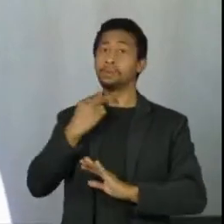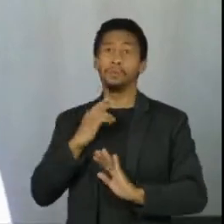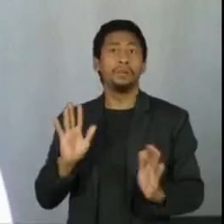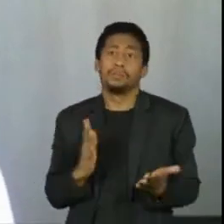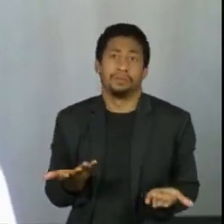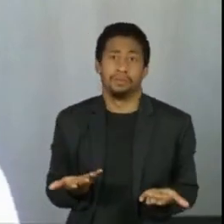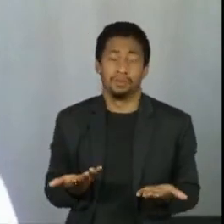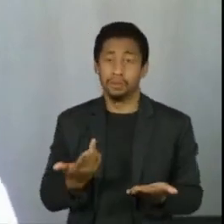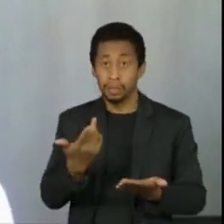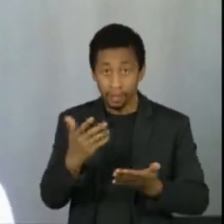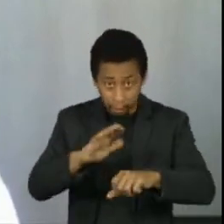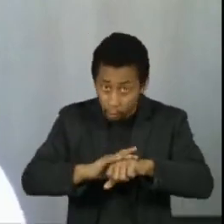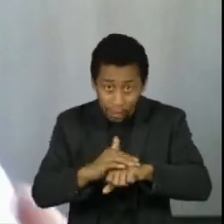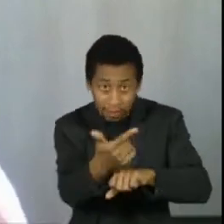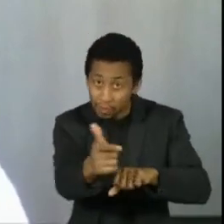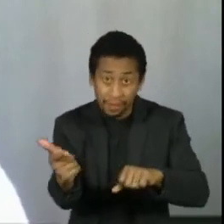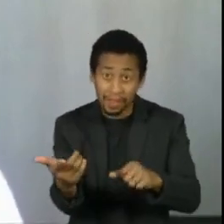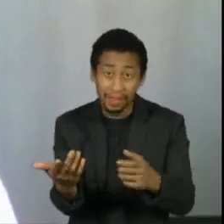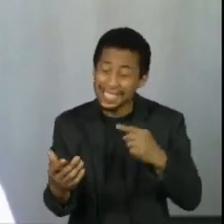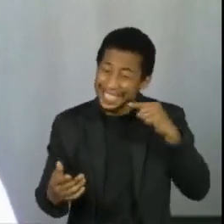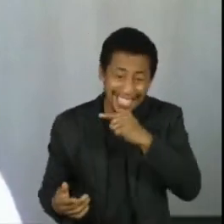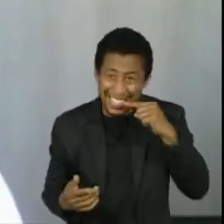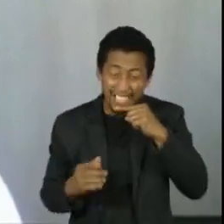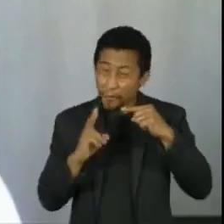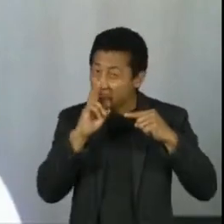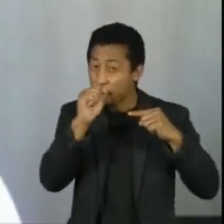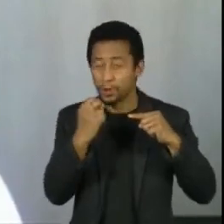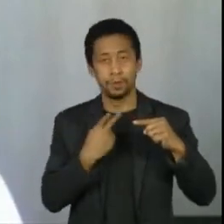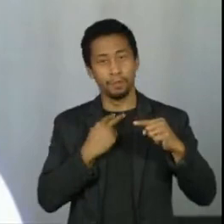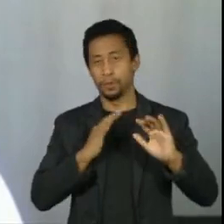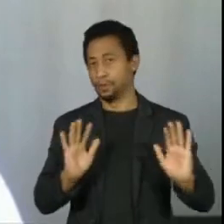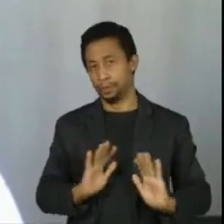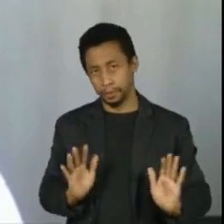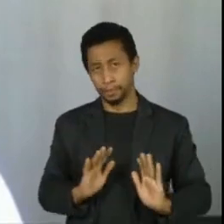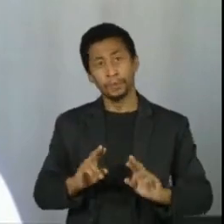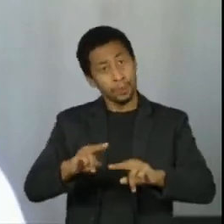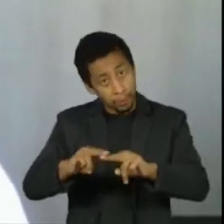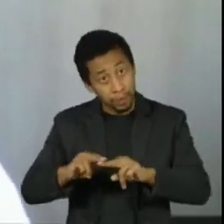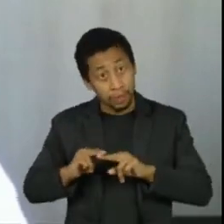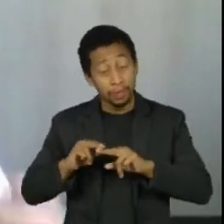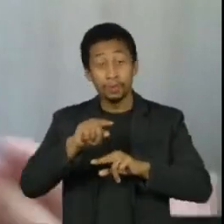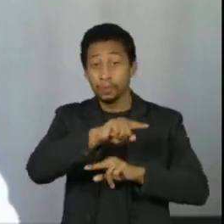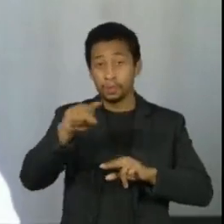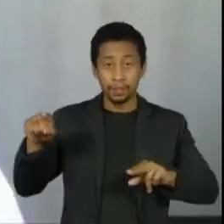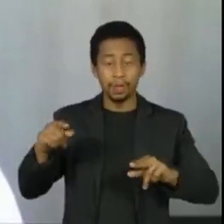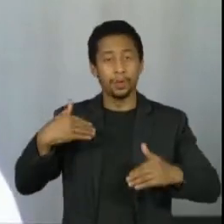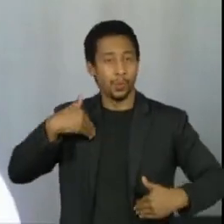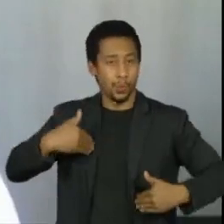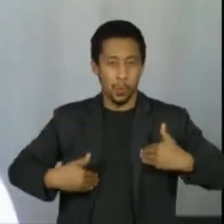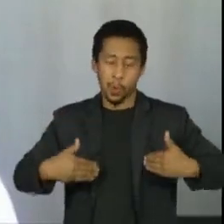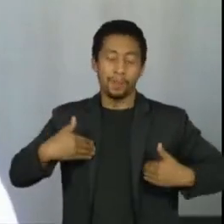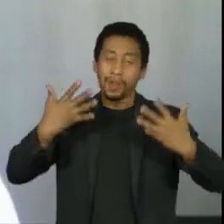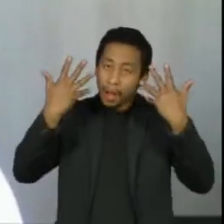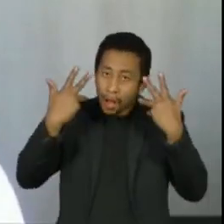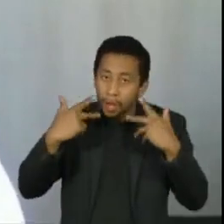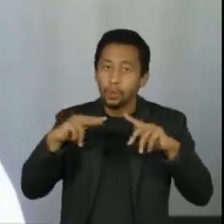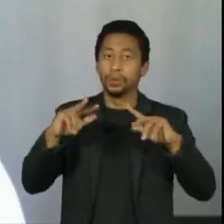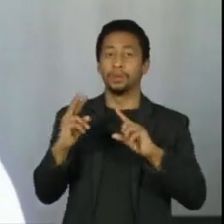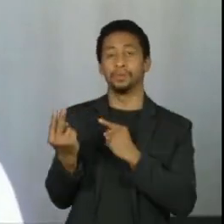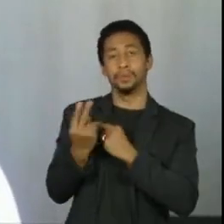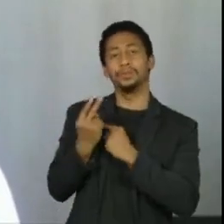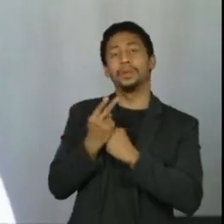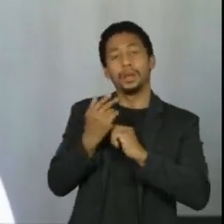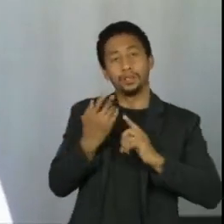problema de saúde. Com isso, a gente preserva a nossa microbiota natural, que nos protege dessas bactérias